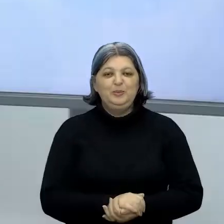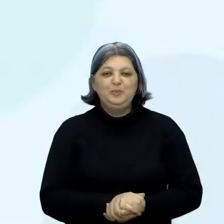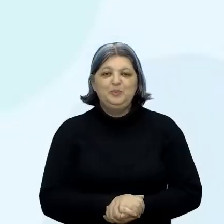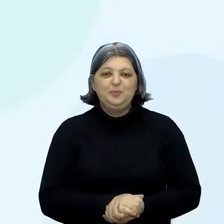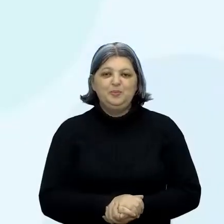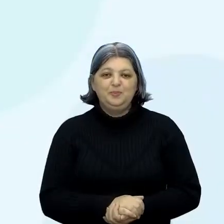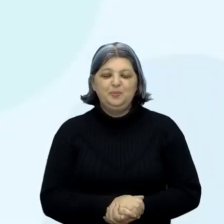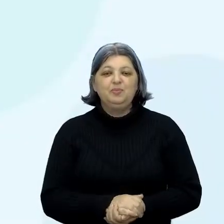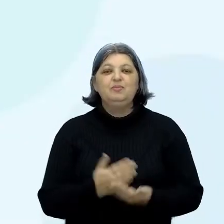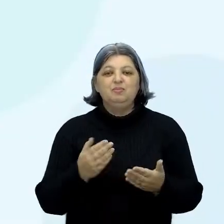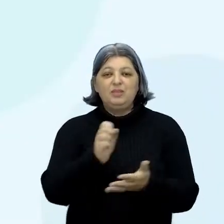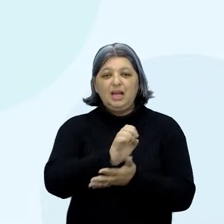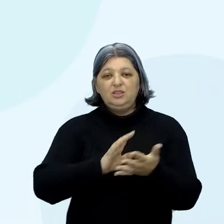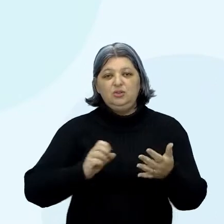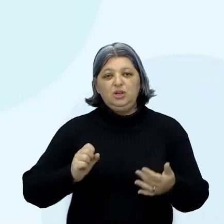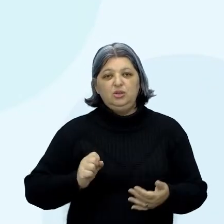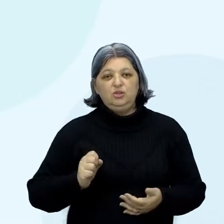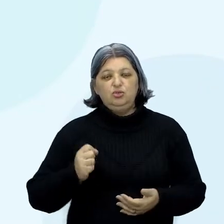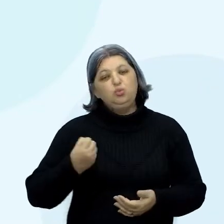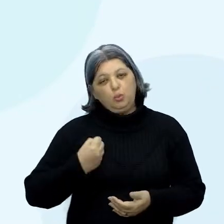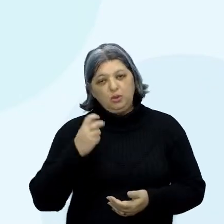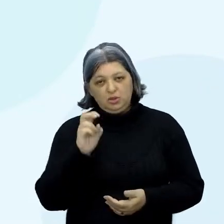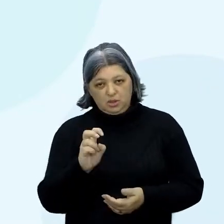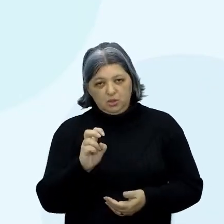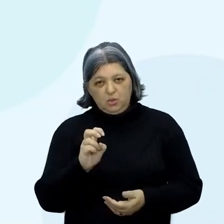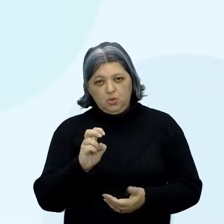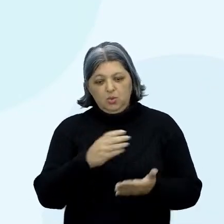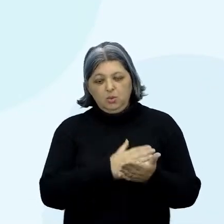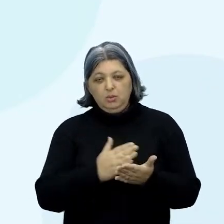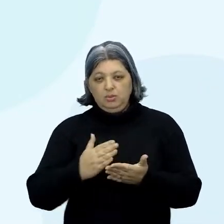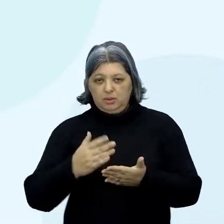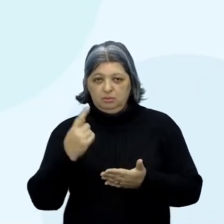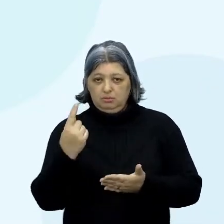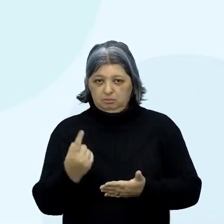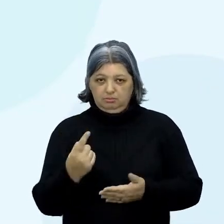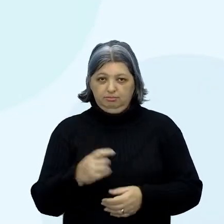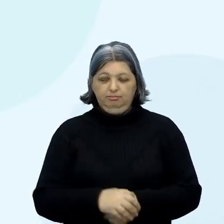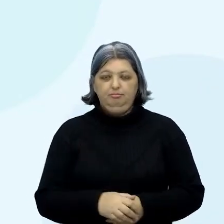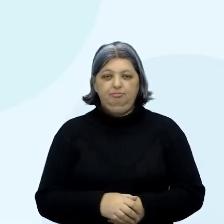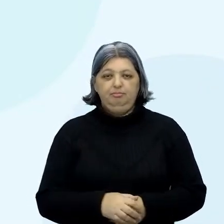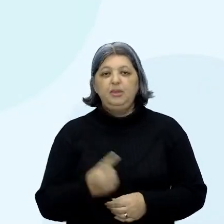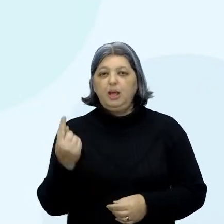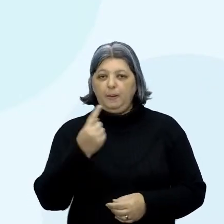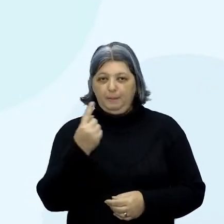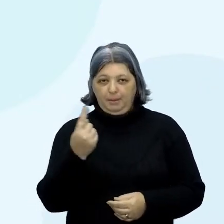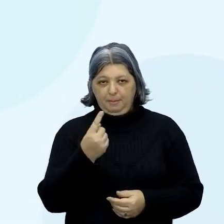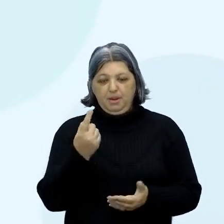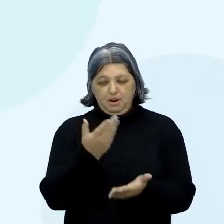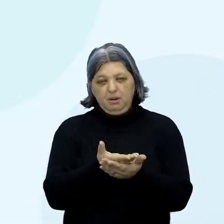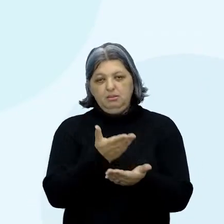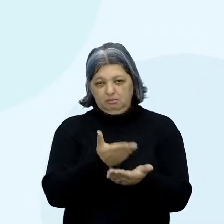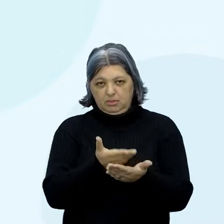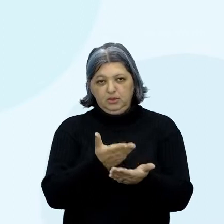estamos então na atividade 5, introdução 1, a primeira aula de introdução da atividade